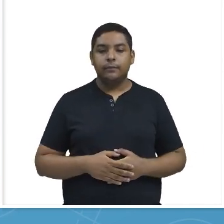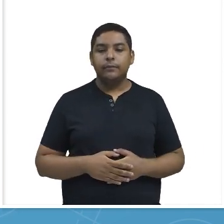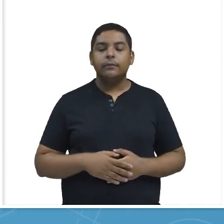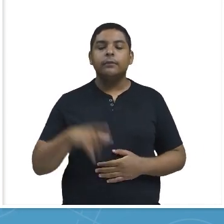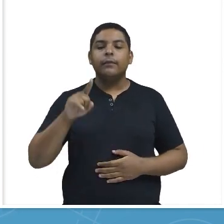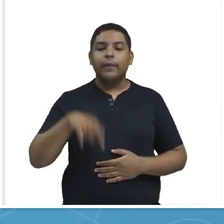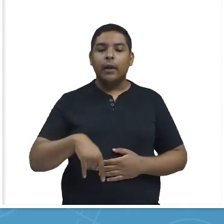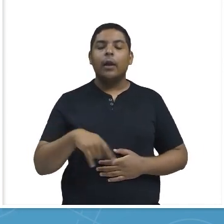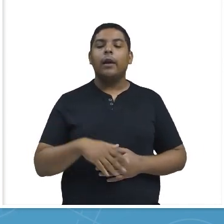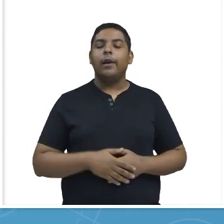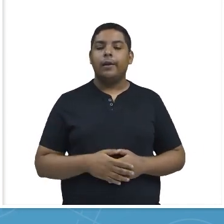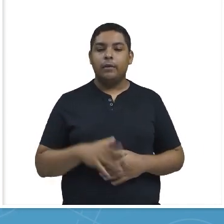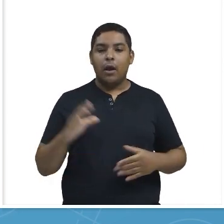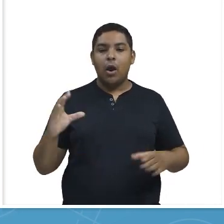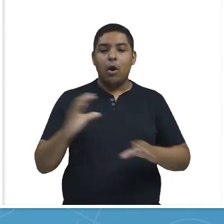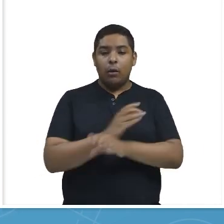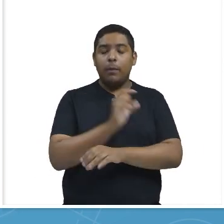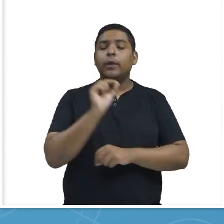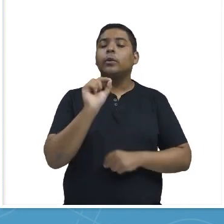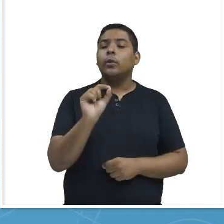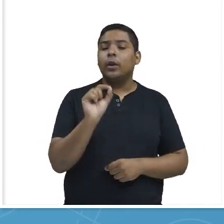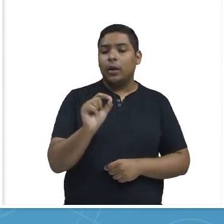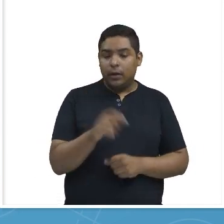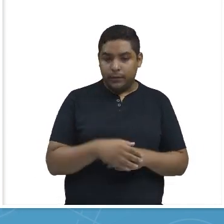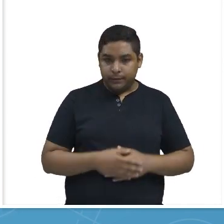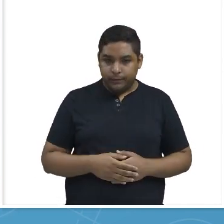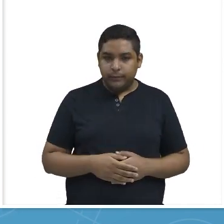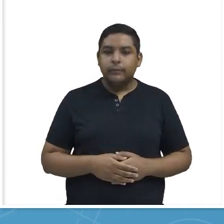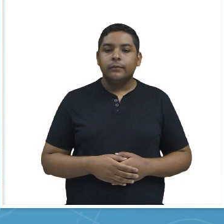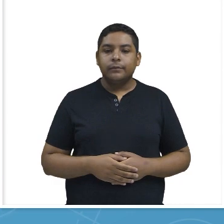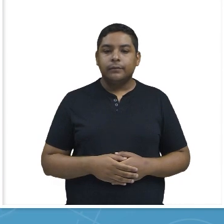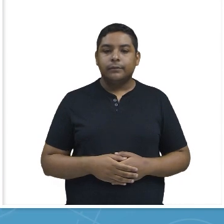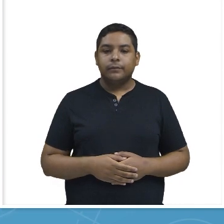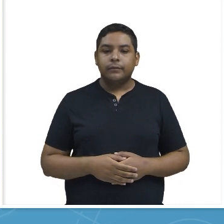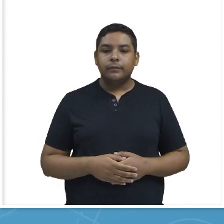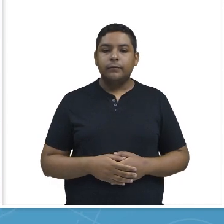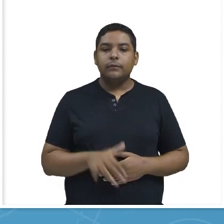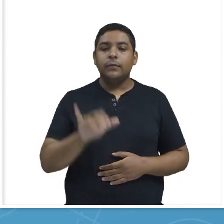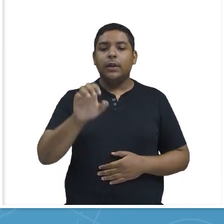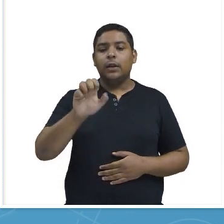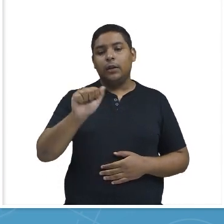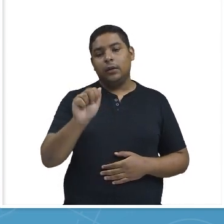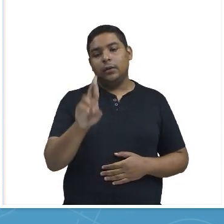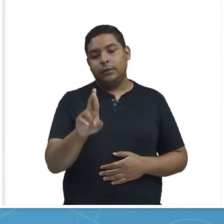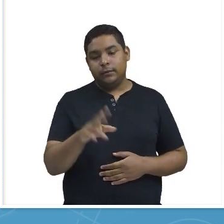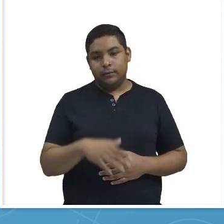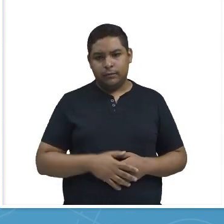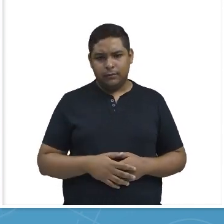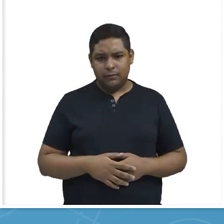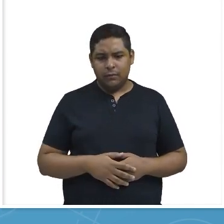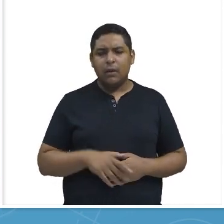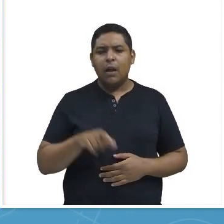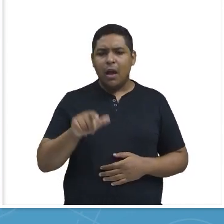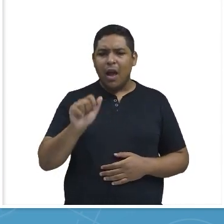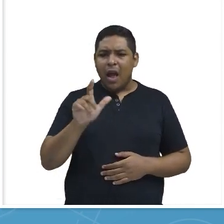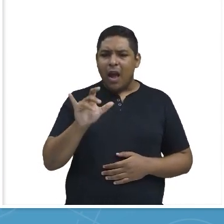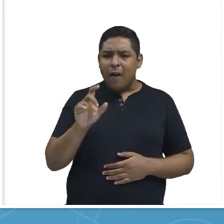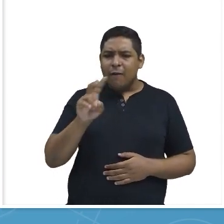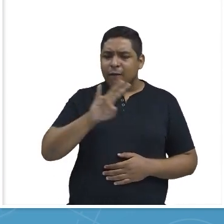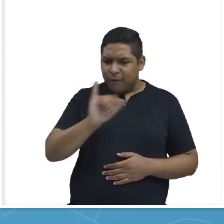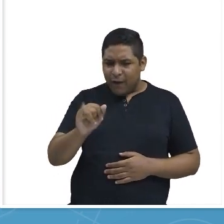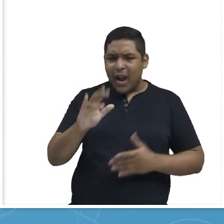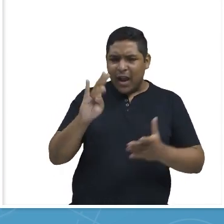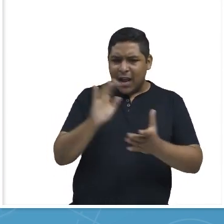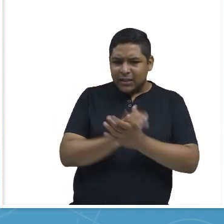this year. Is Alison going to get married this year? A Alison vai se casar este ano, this year?